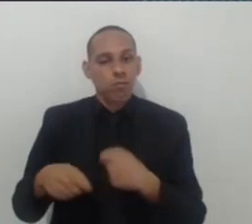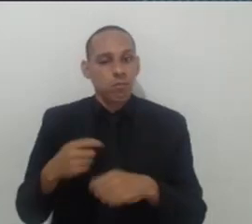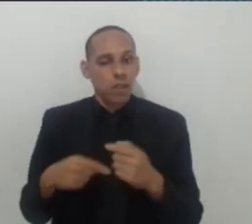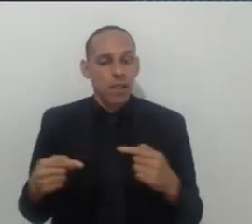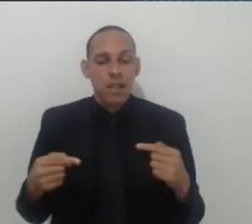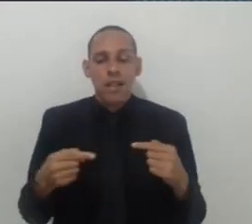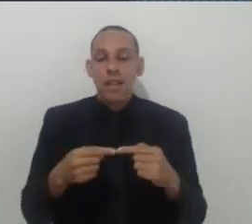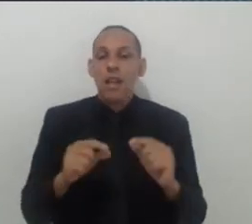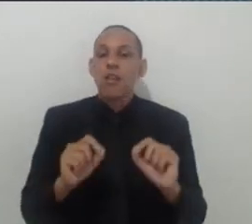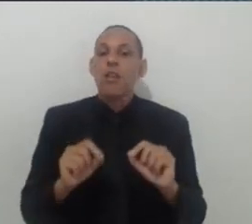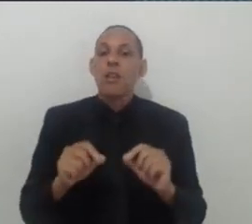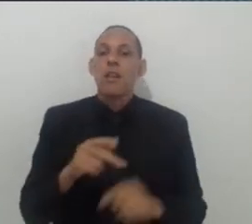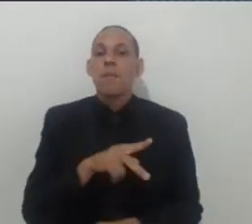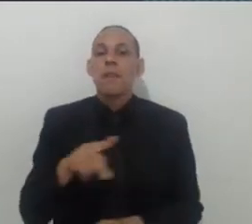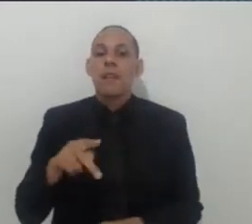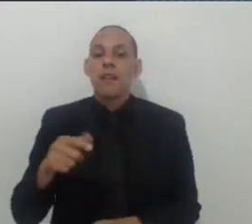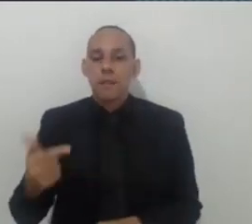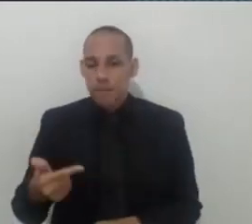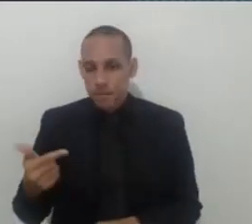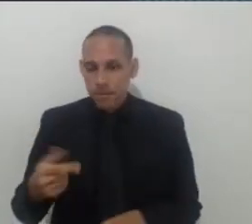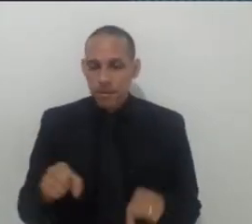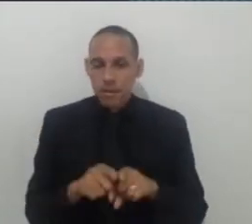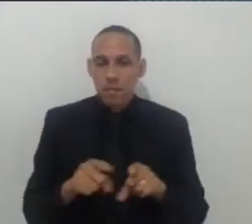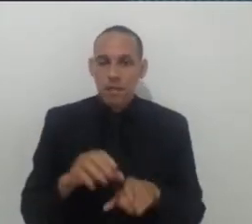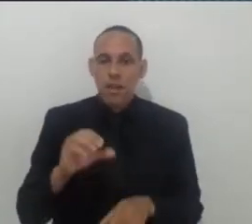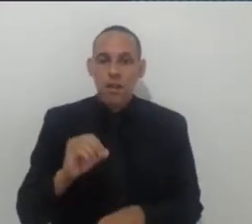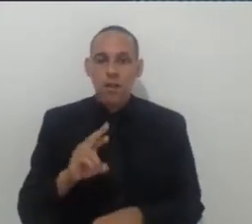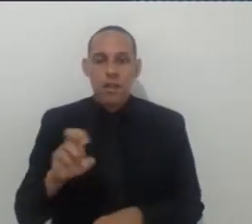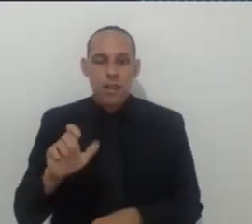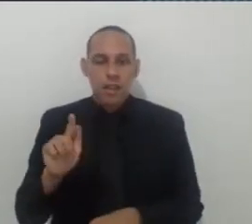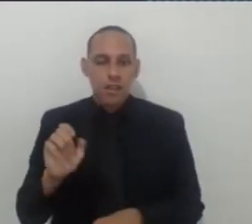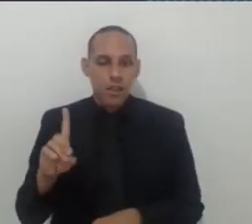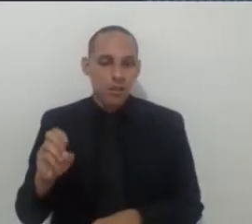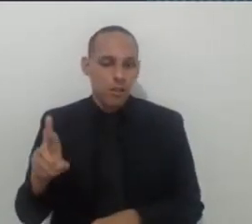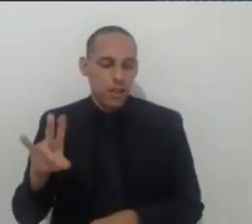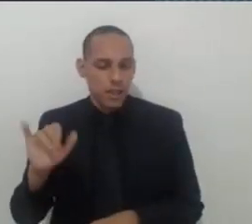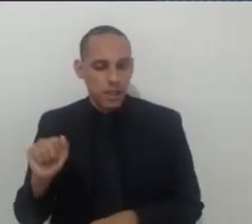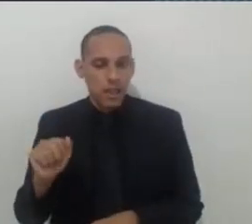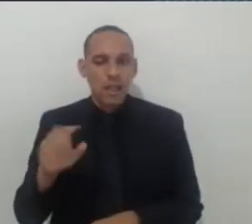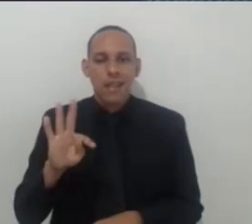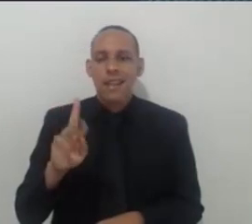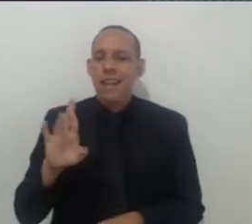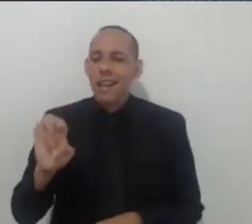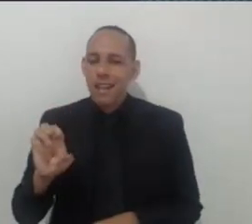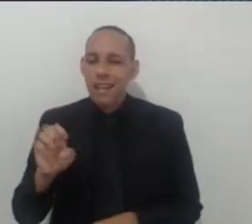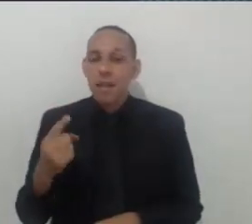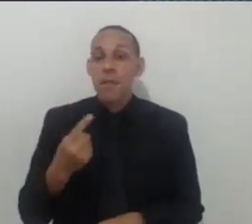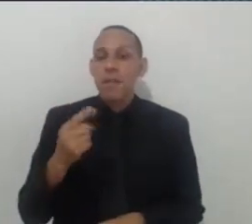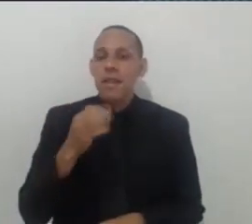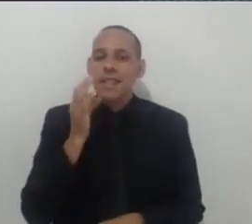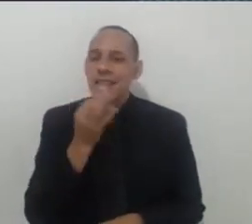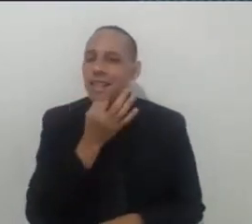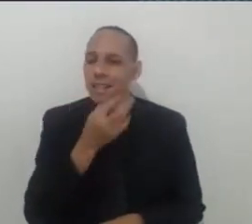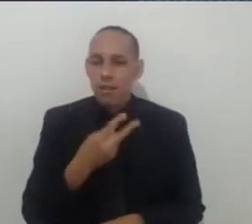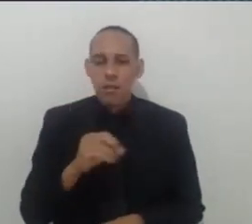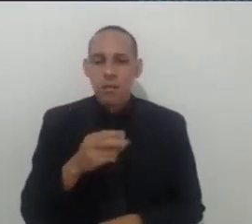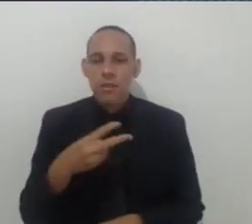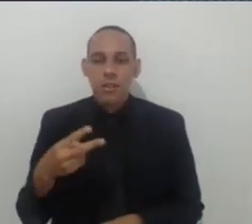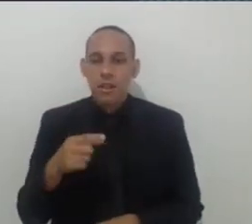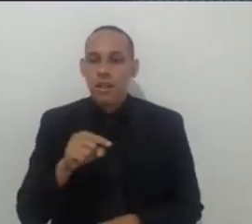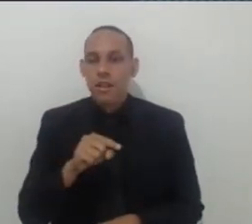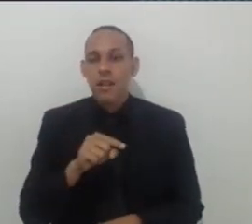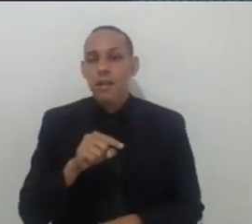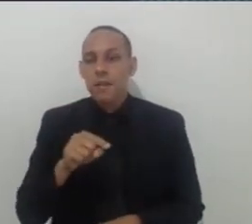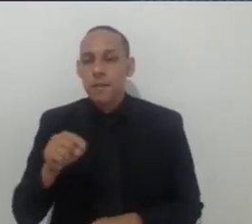da vice-presidência e corregedoria do TRE, a partir de 1º de setembro de 22, até 5 dias após